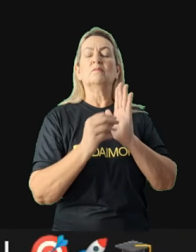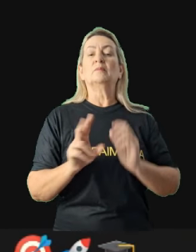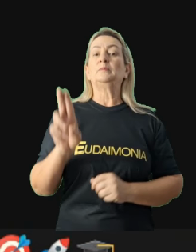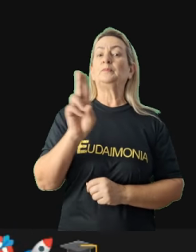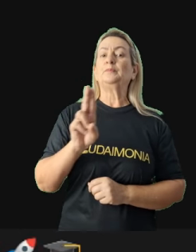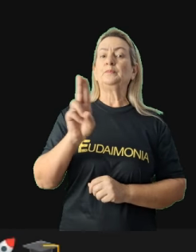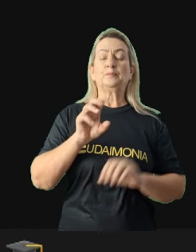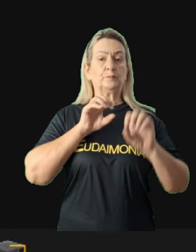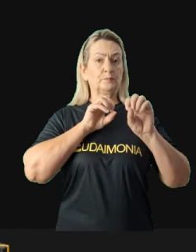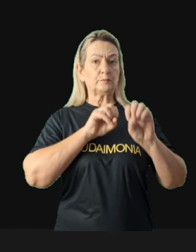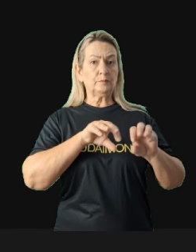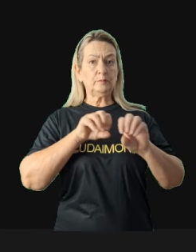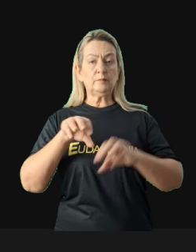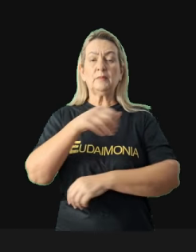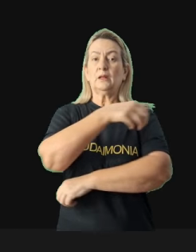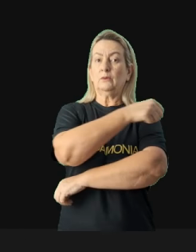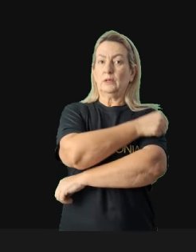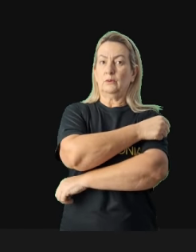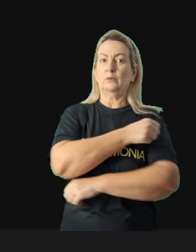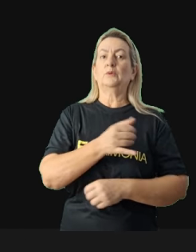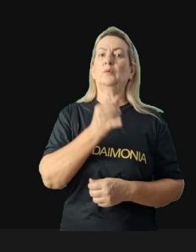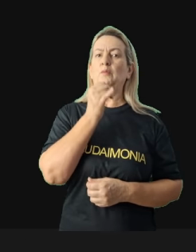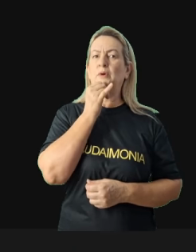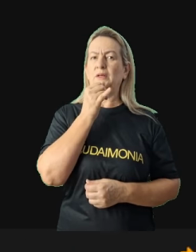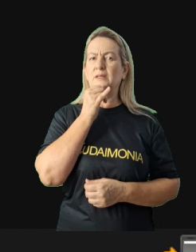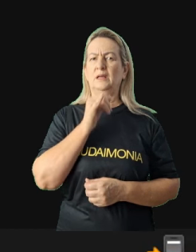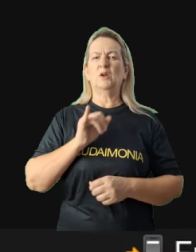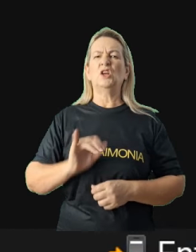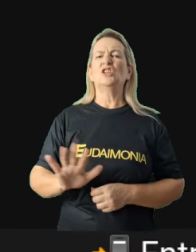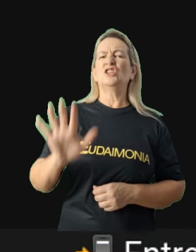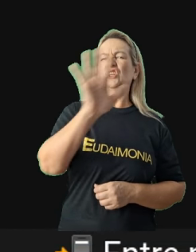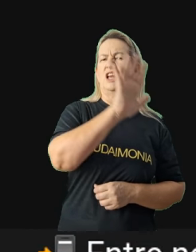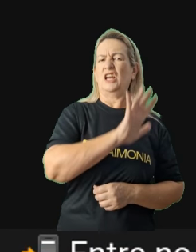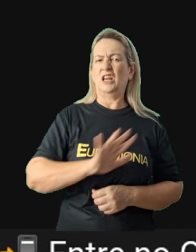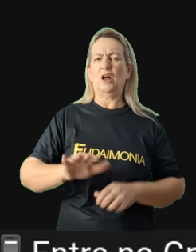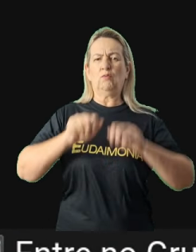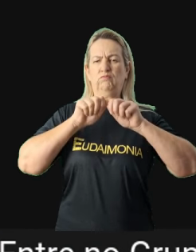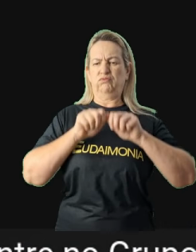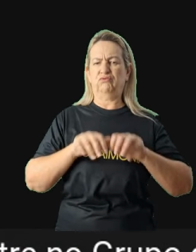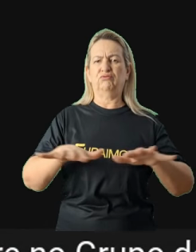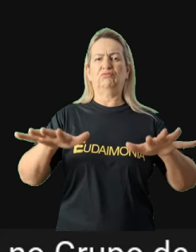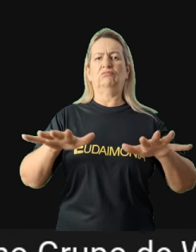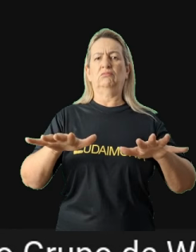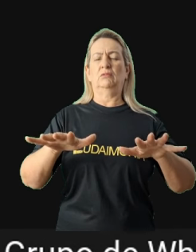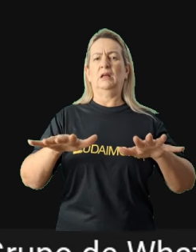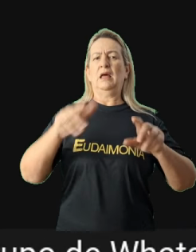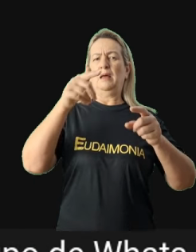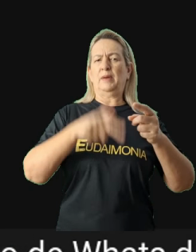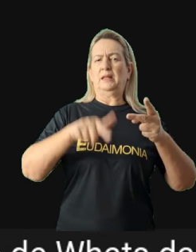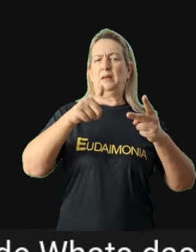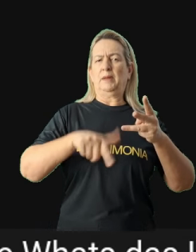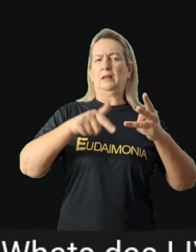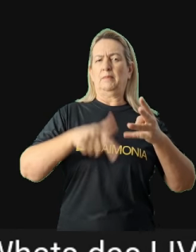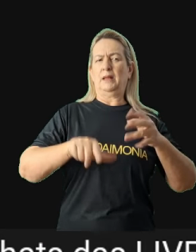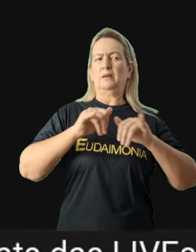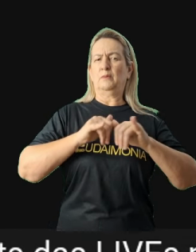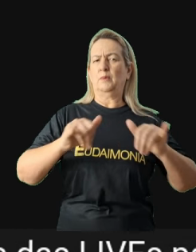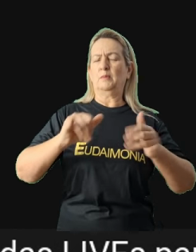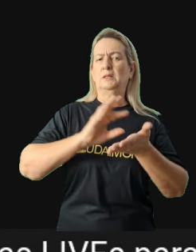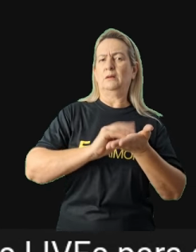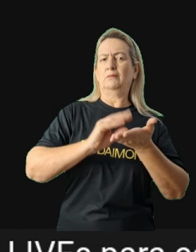nossos alunos, né? É aquele modelo de quê? De massificação, de repetição de dados, né?